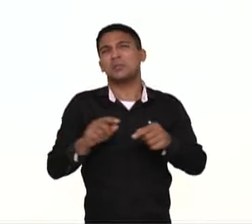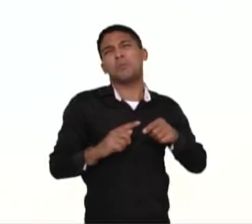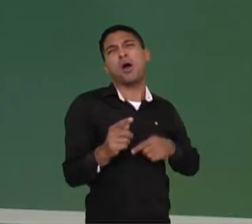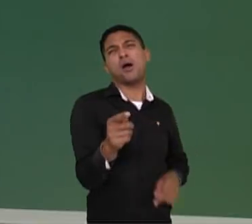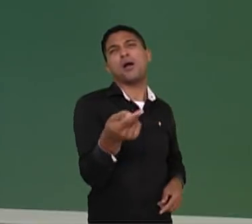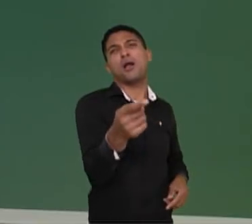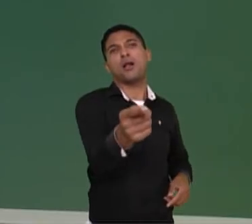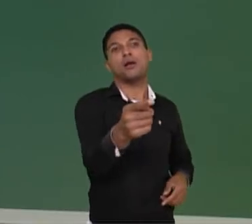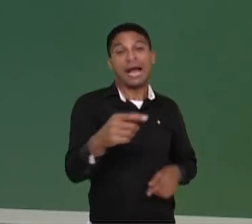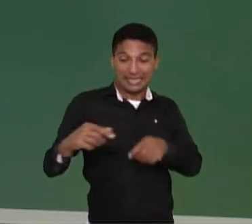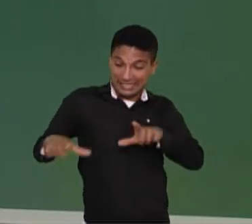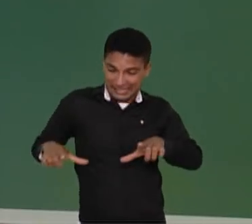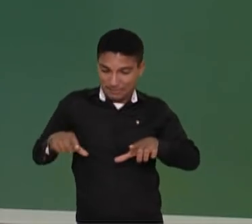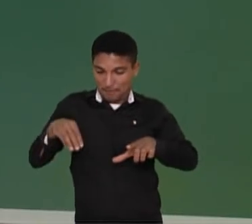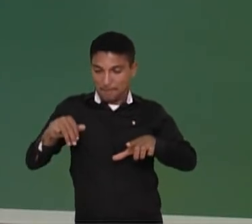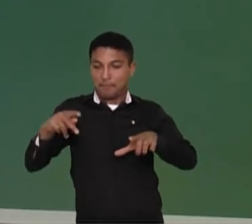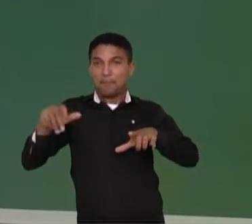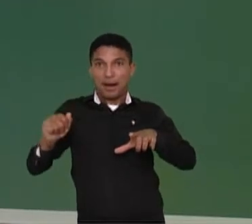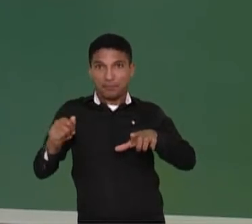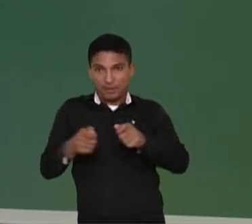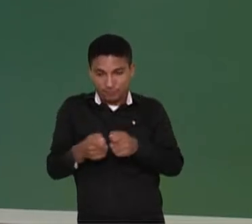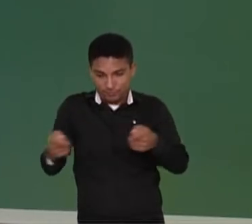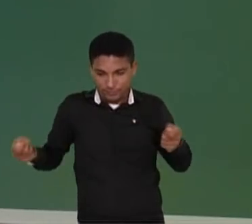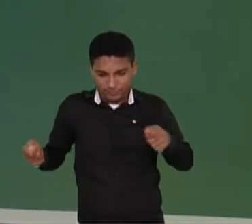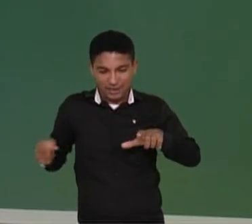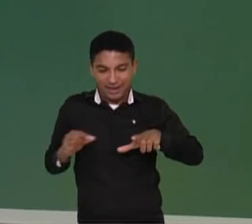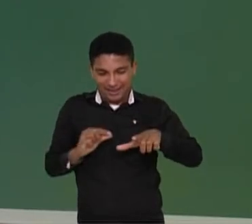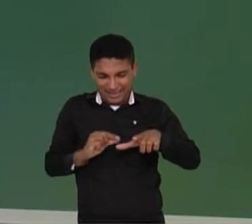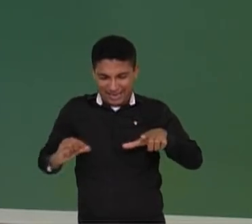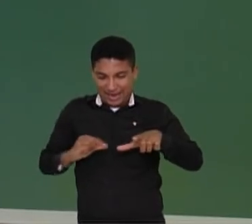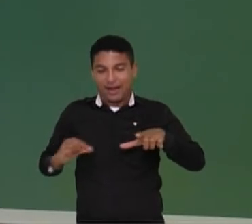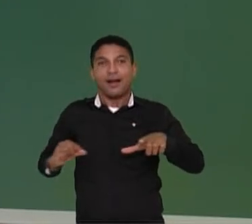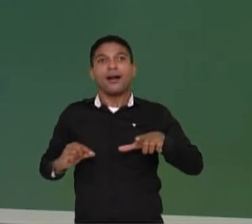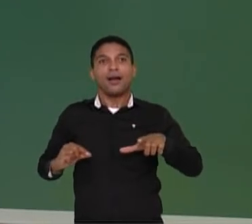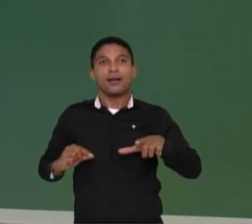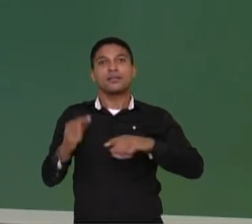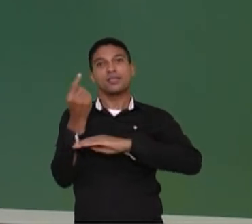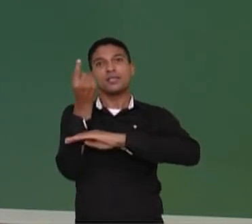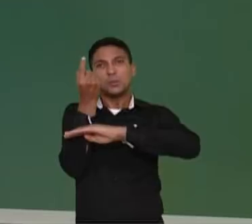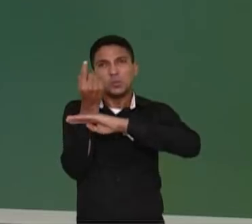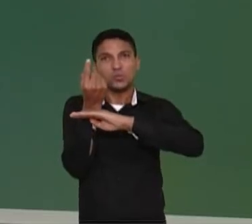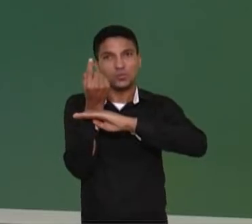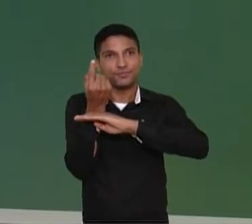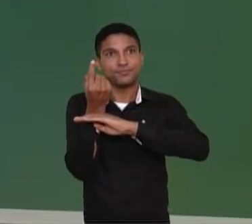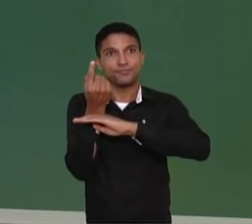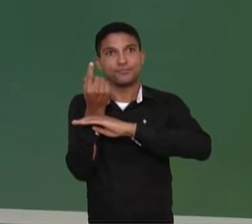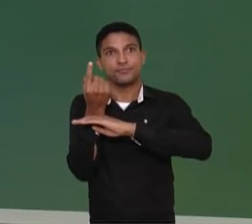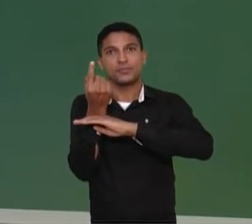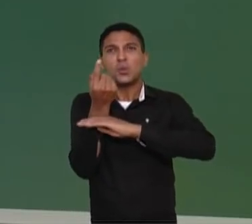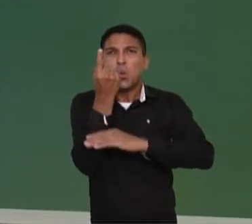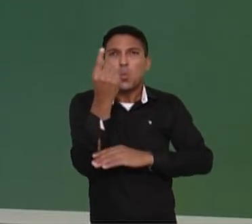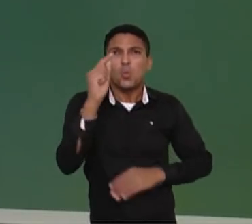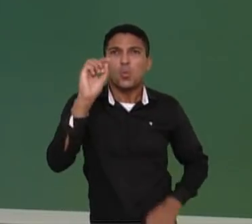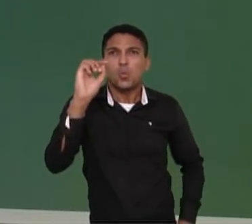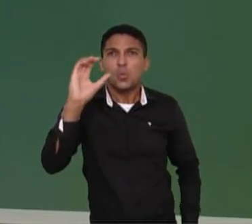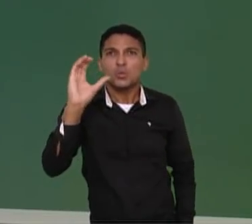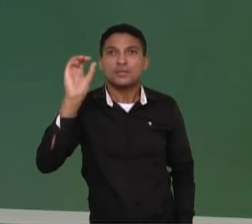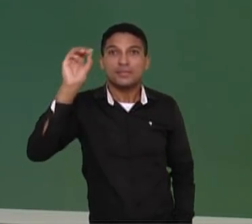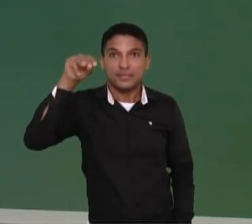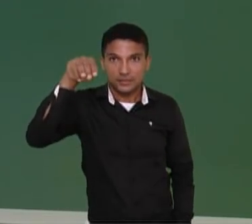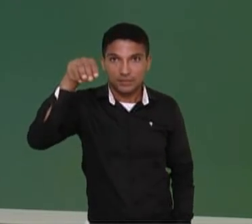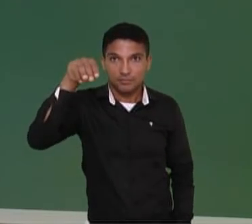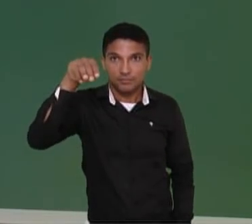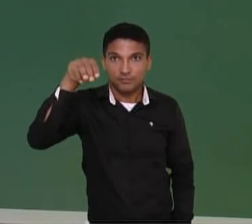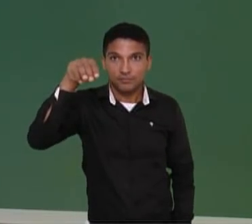9.500.000. O que eu sei disso? Qual a interpretação que eu preciso dar? Eu preciso dizer o seguinte, ó, 1 centímetro no mapa é